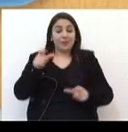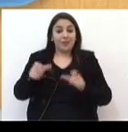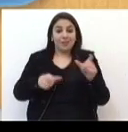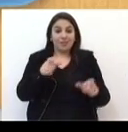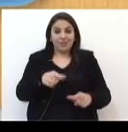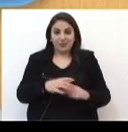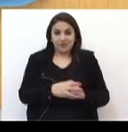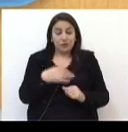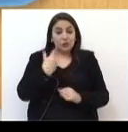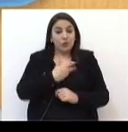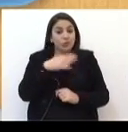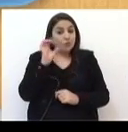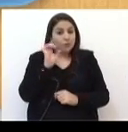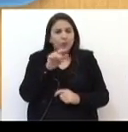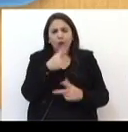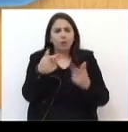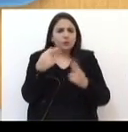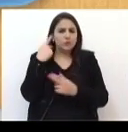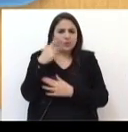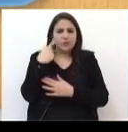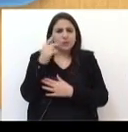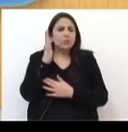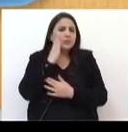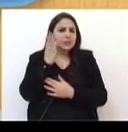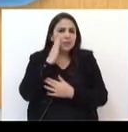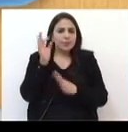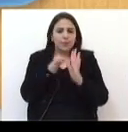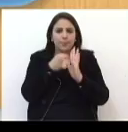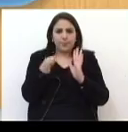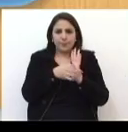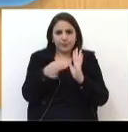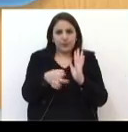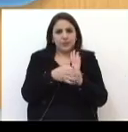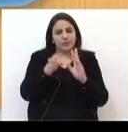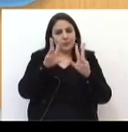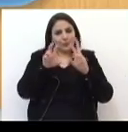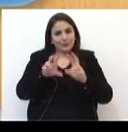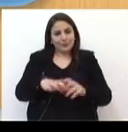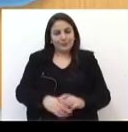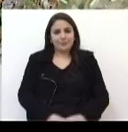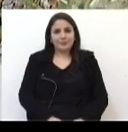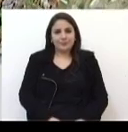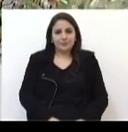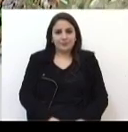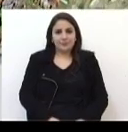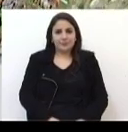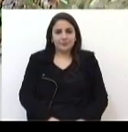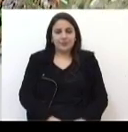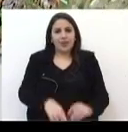clientes. Nós ouvimos alguns vereadores para saber a opinião deles sobre o assunto.